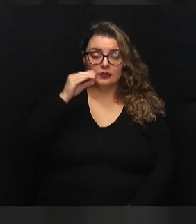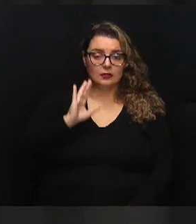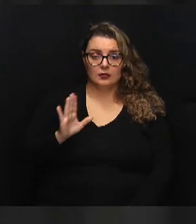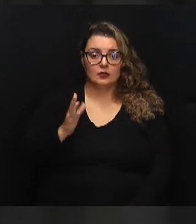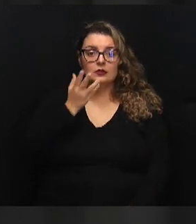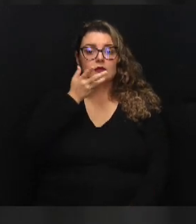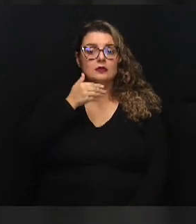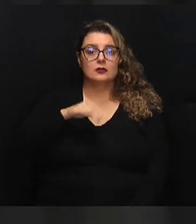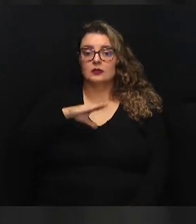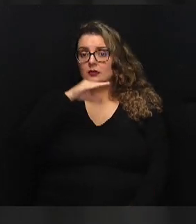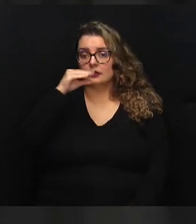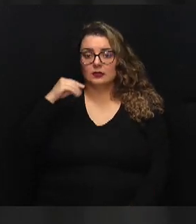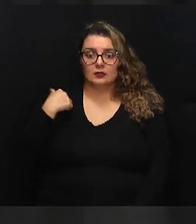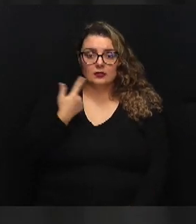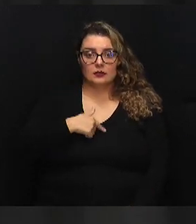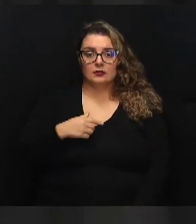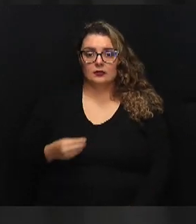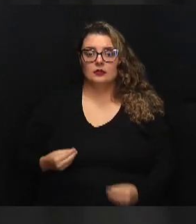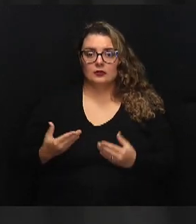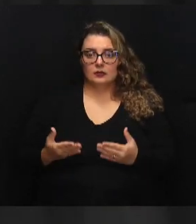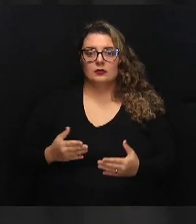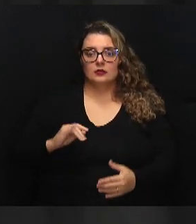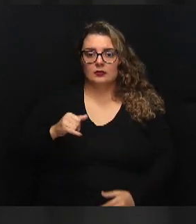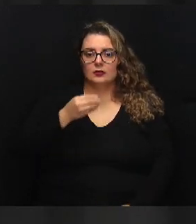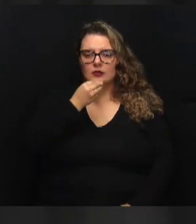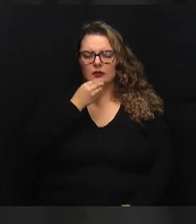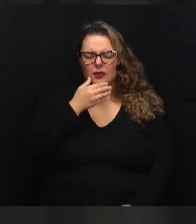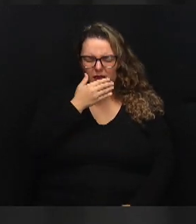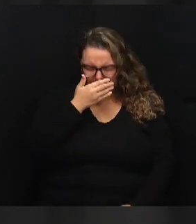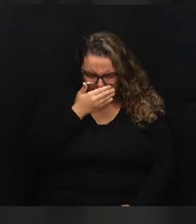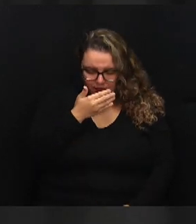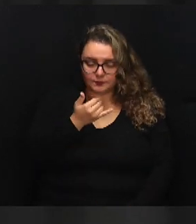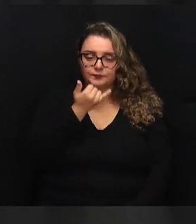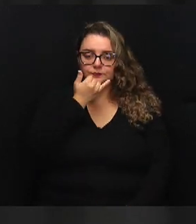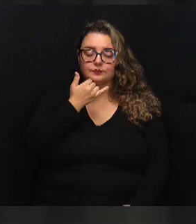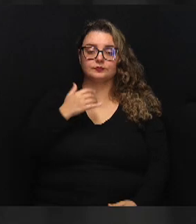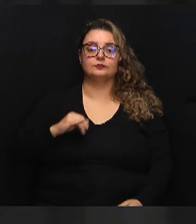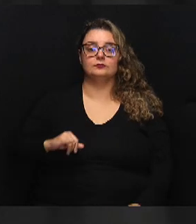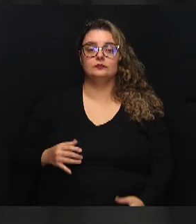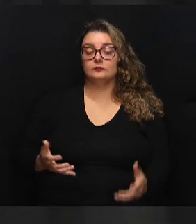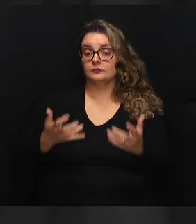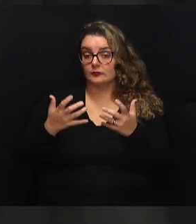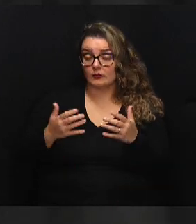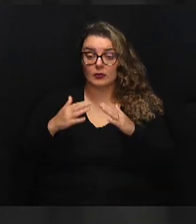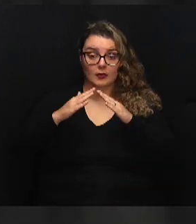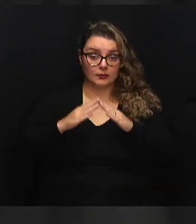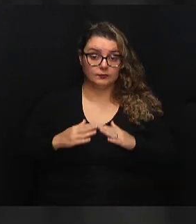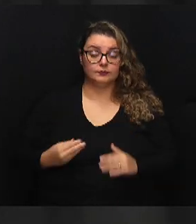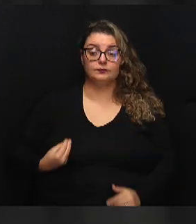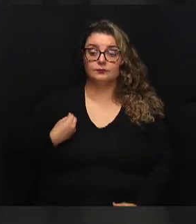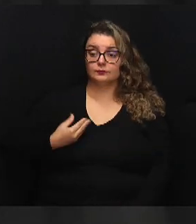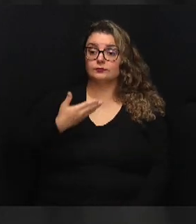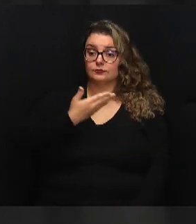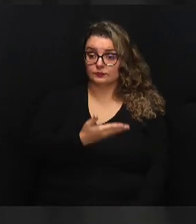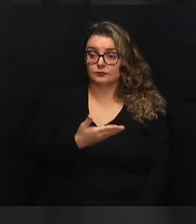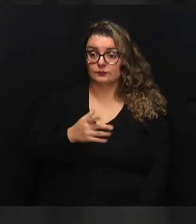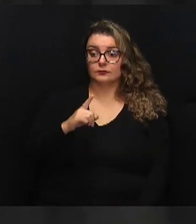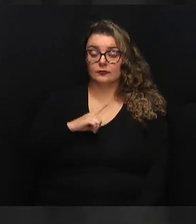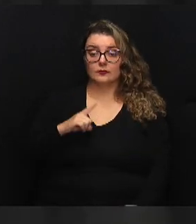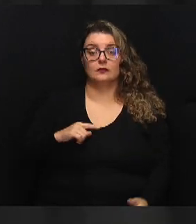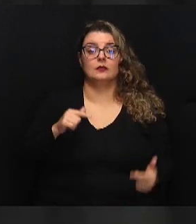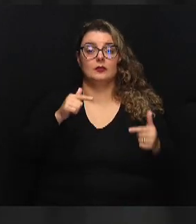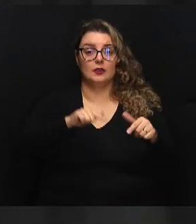crianças e adolescentes. Nós damos oportunidade para todos aqueles que querem e que moram no distrito para que ele tenha um